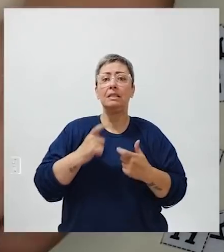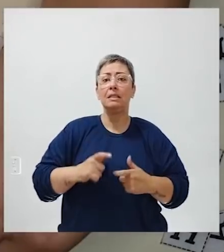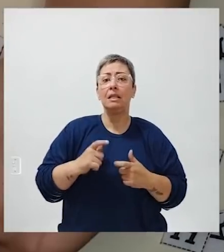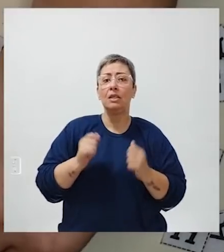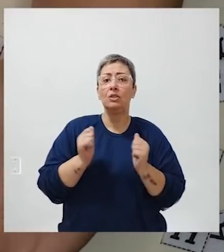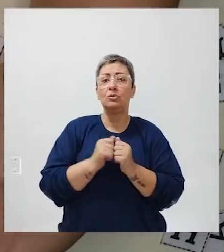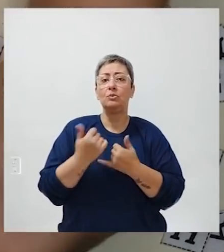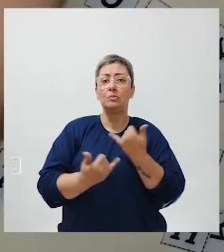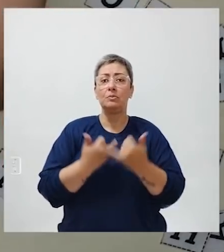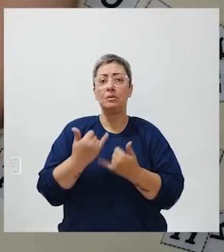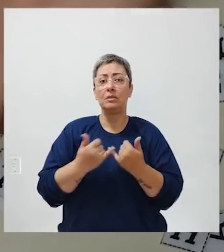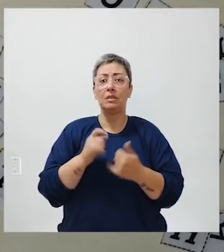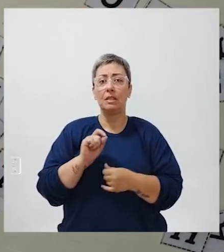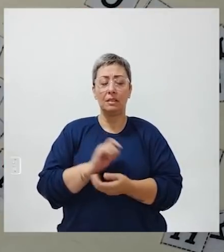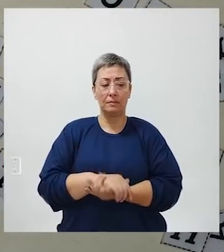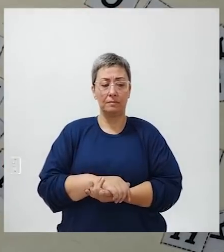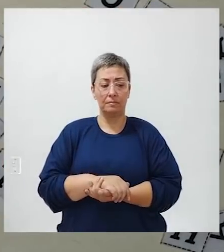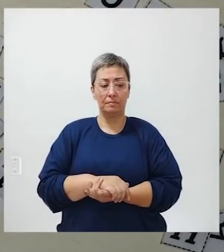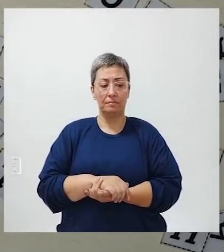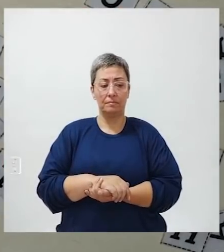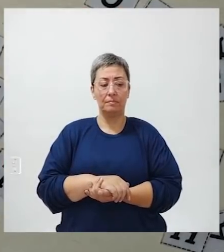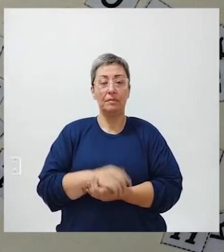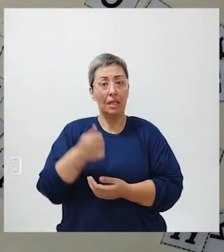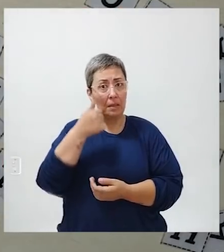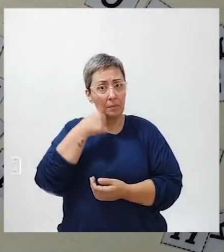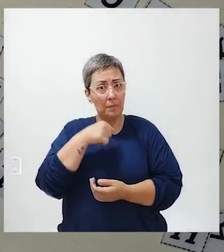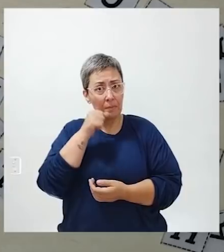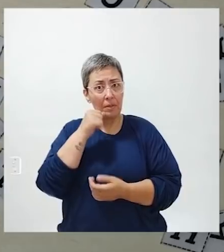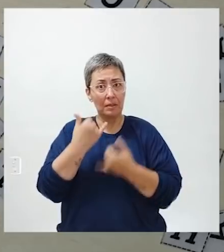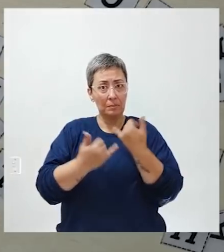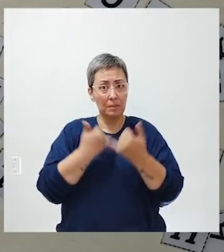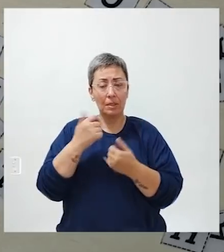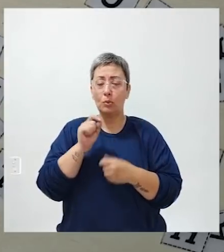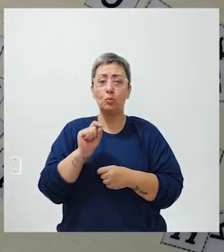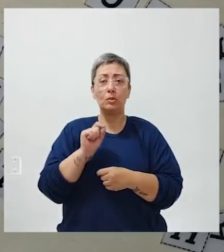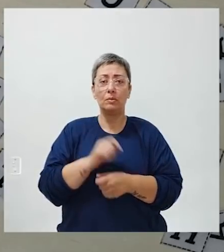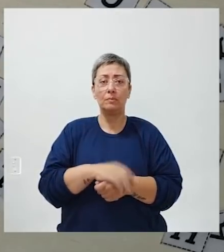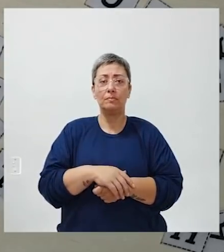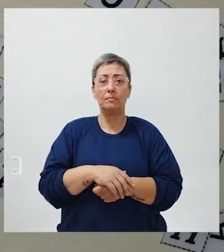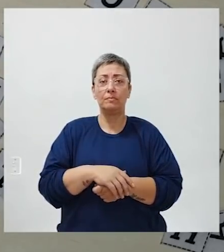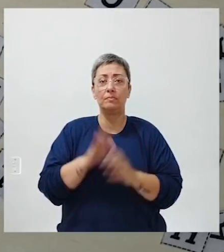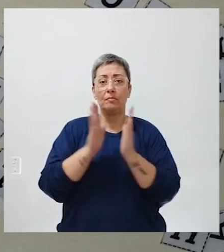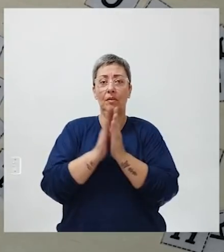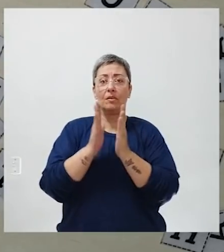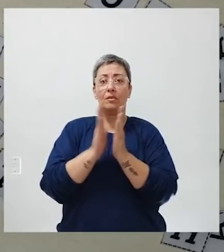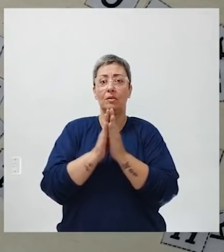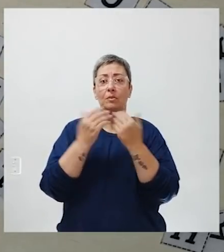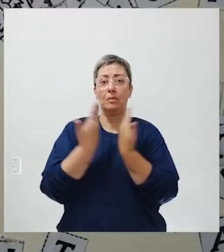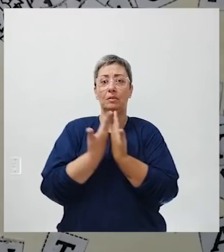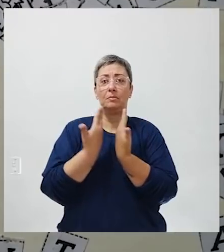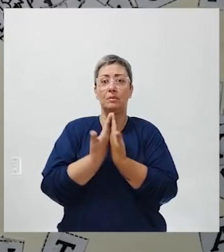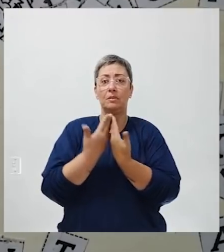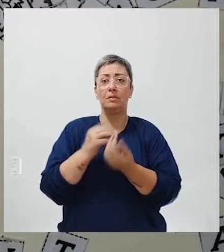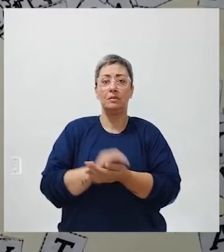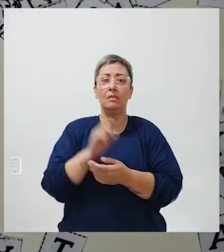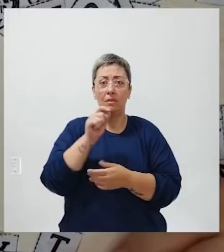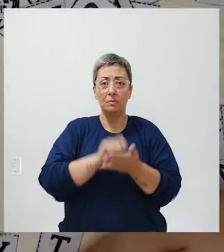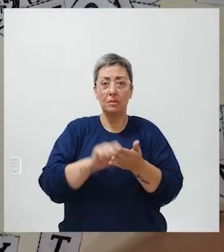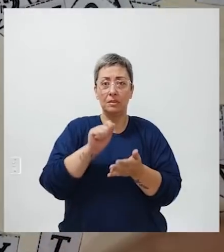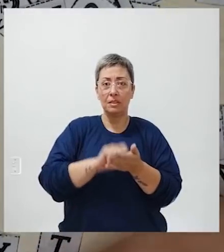brincando com você? Mamãe. É a mamãe? Tá brincando de quê? soco, soco, bate, bate. Vamos